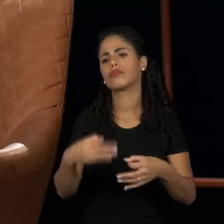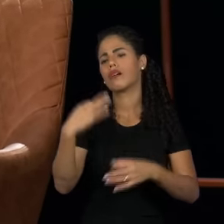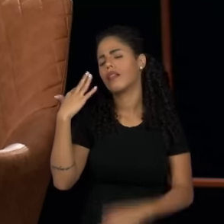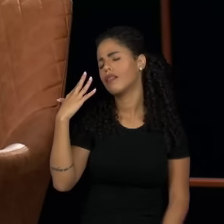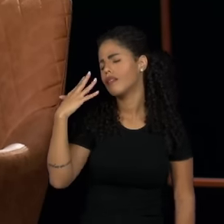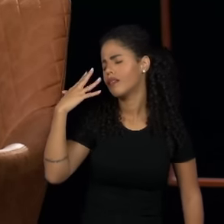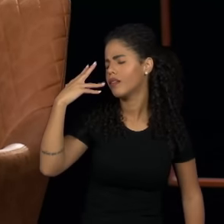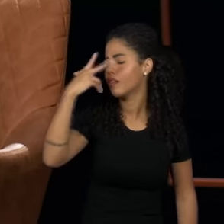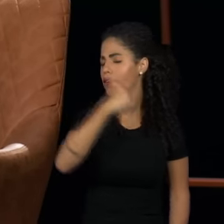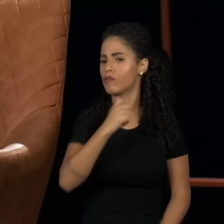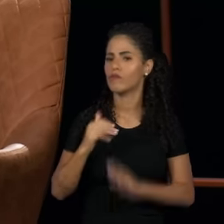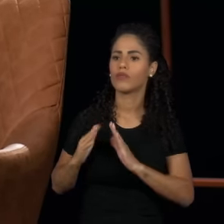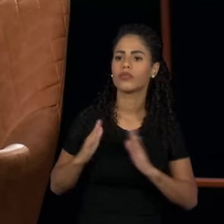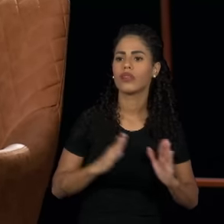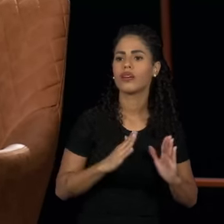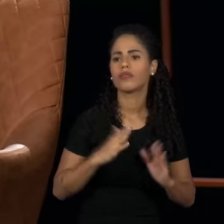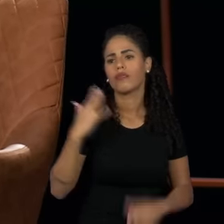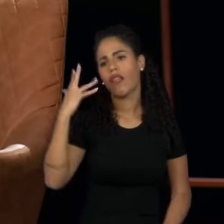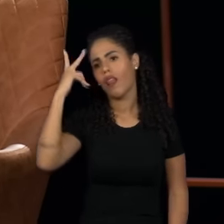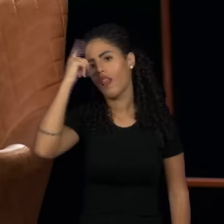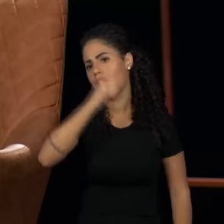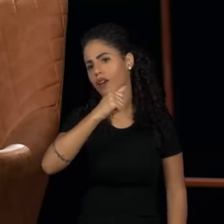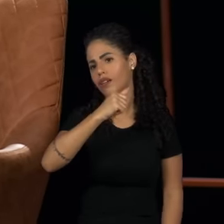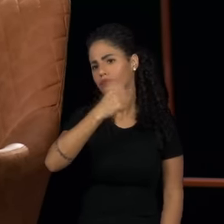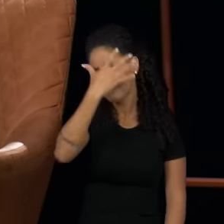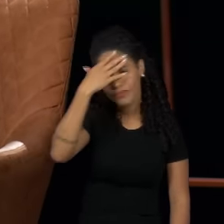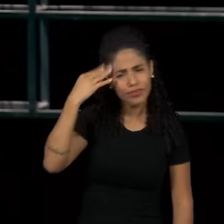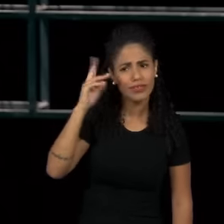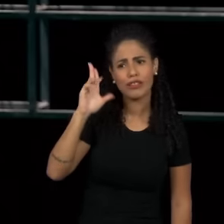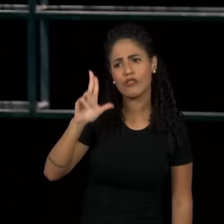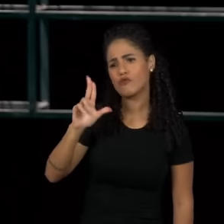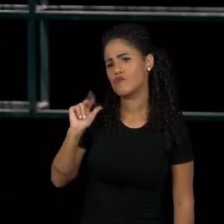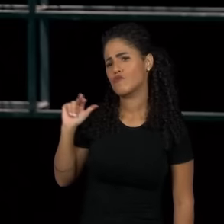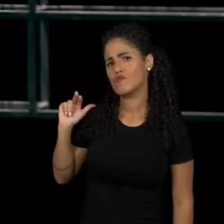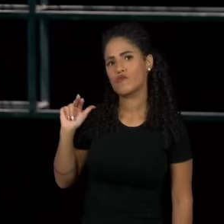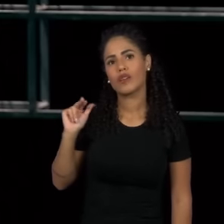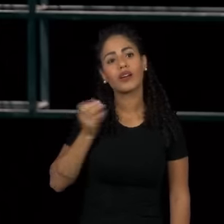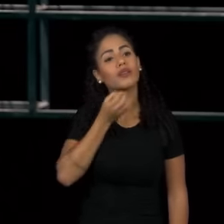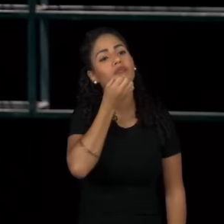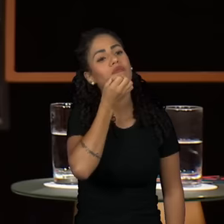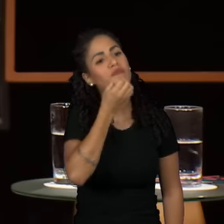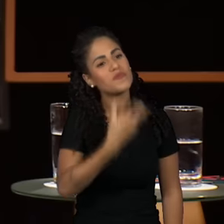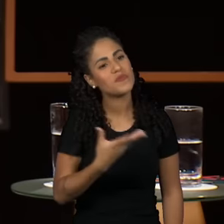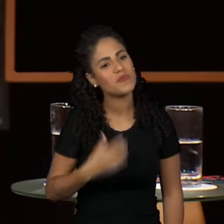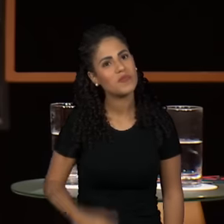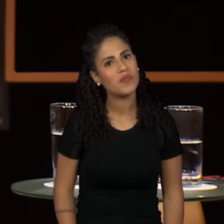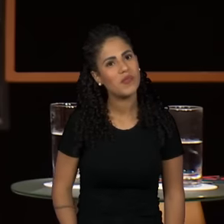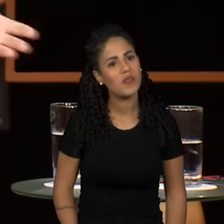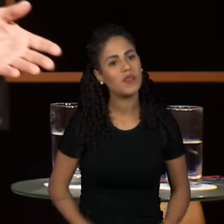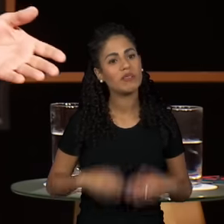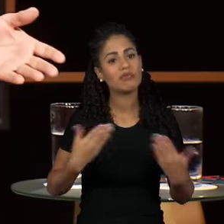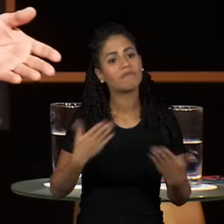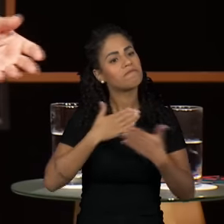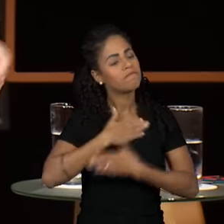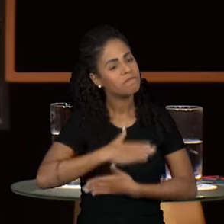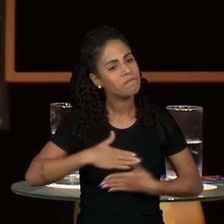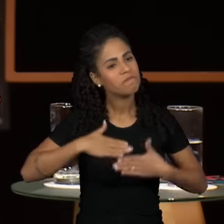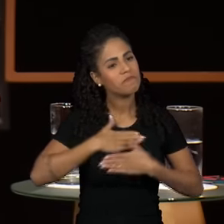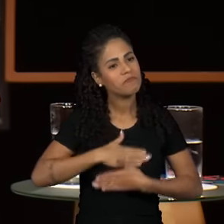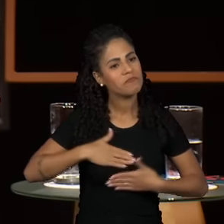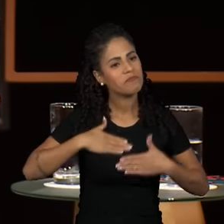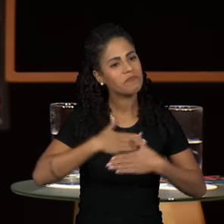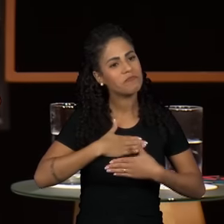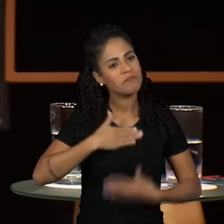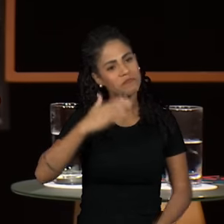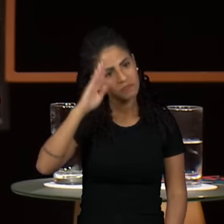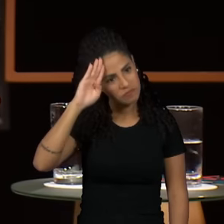um processo lindo, inesquecível. Que demais, né? Que bom, né? Palcos. Camila, foi um grande prazer, uma grande